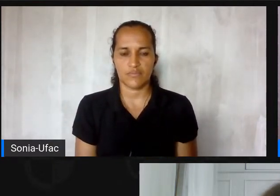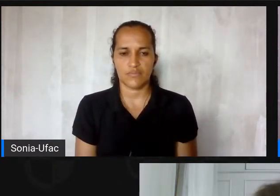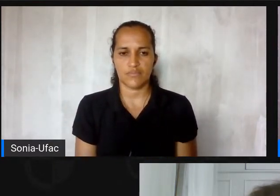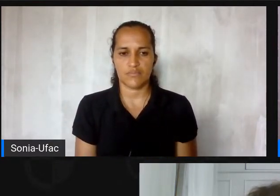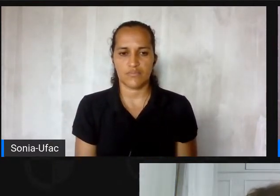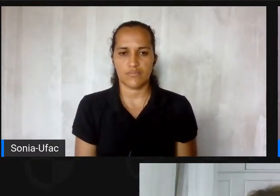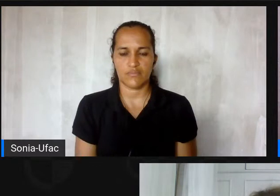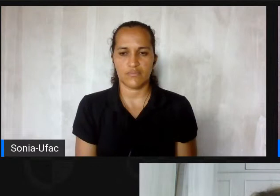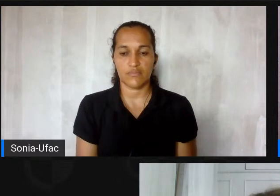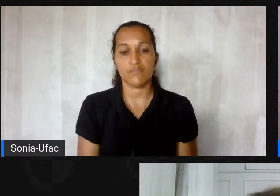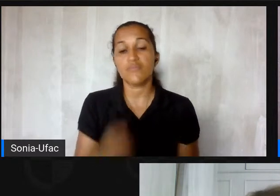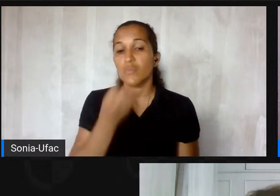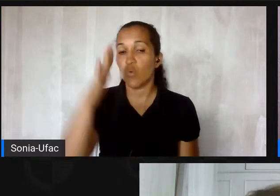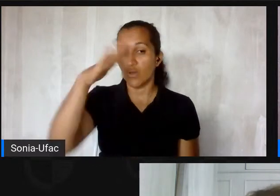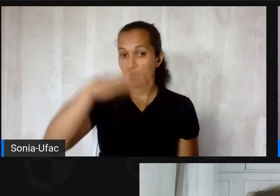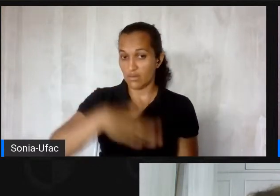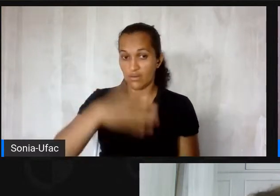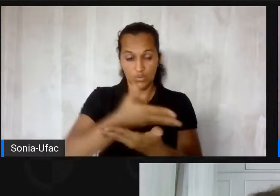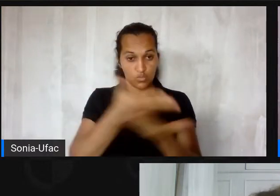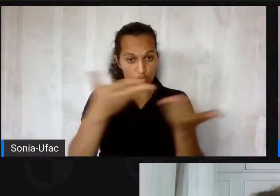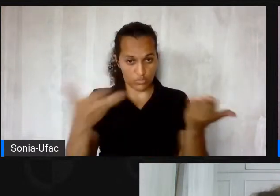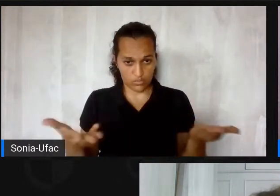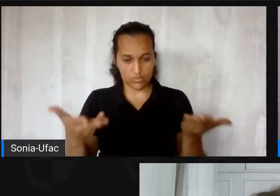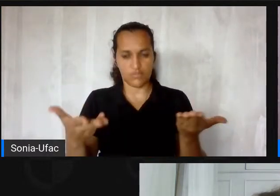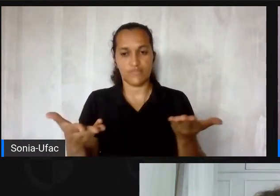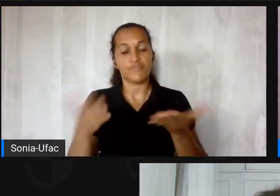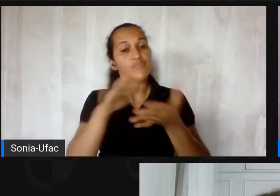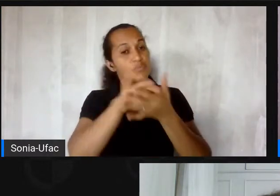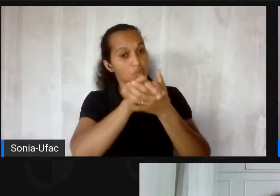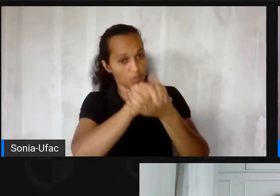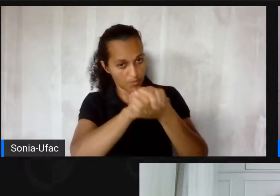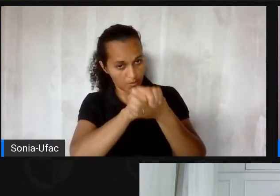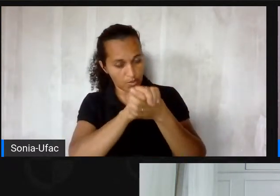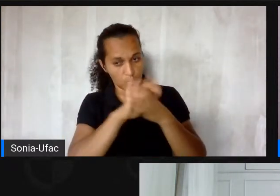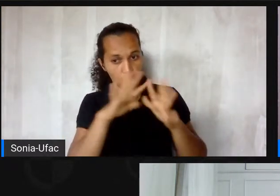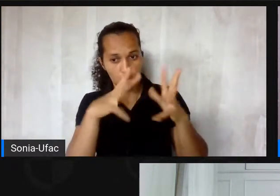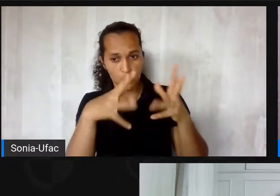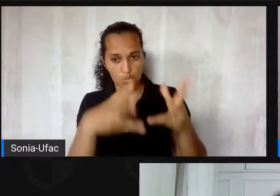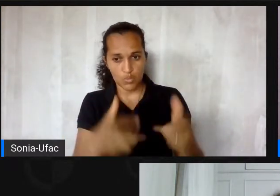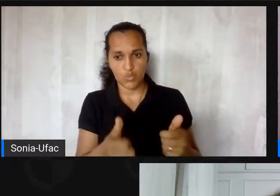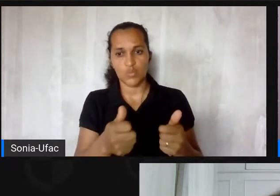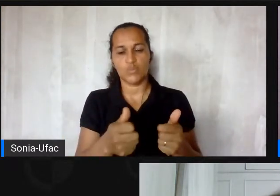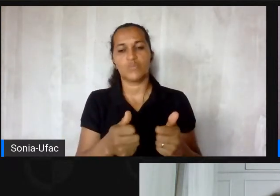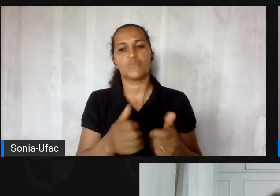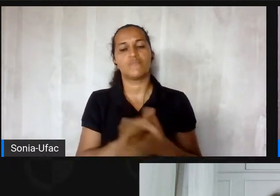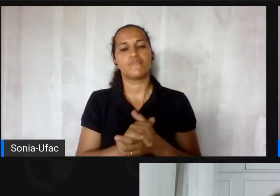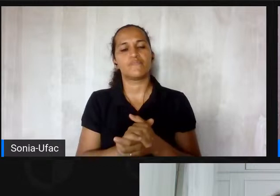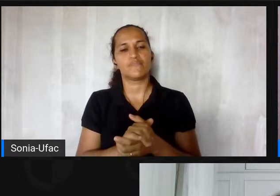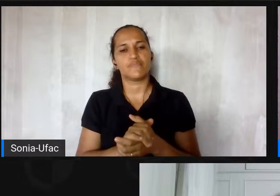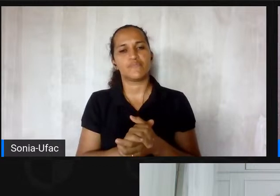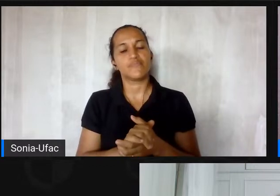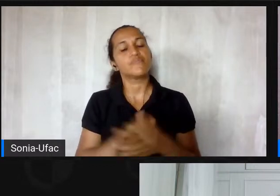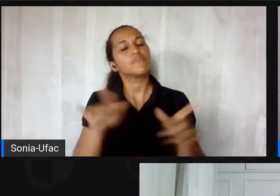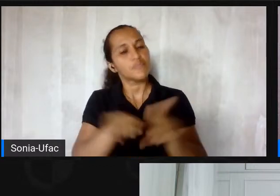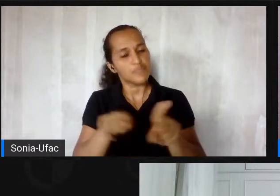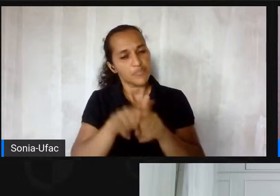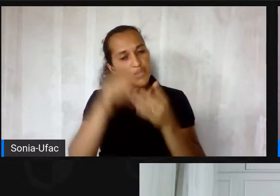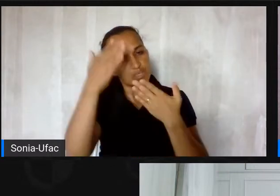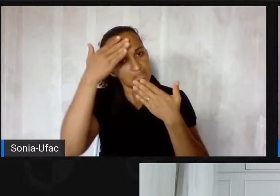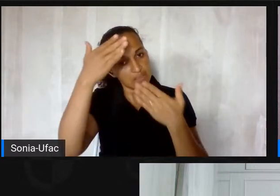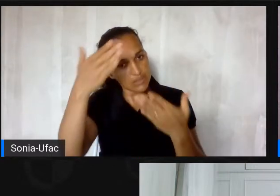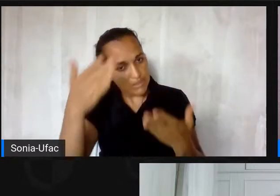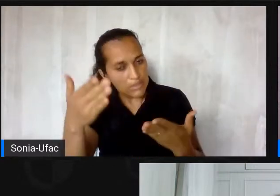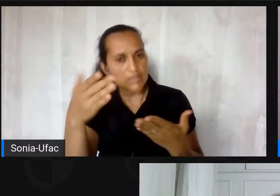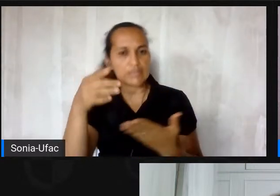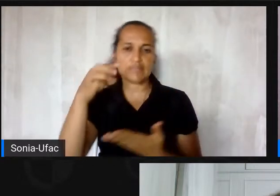Boa tarde a todos, cumprimento a todos e agradeço as palavras da Márcia. E,